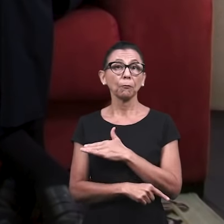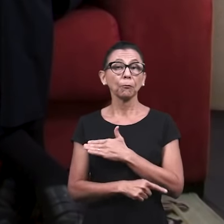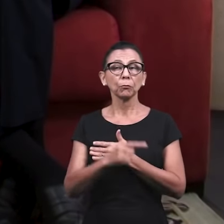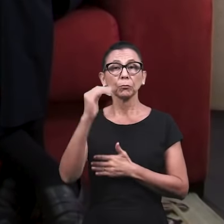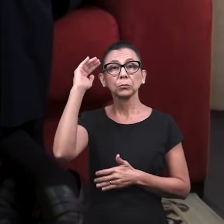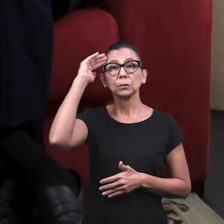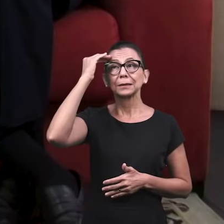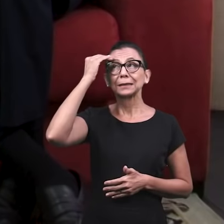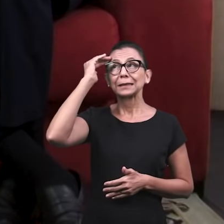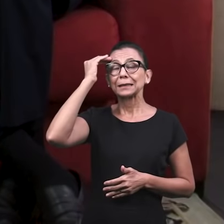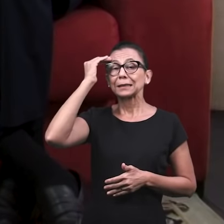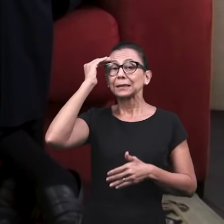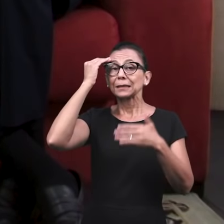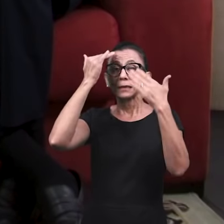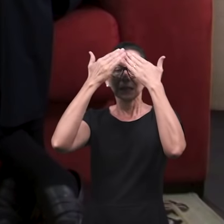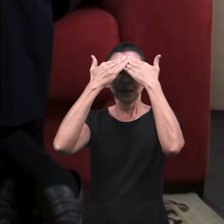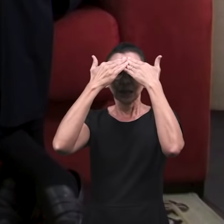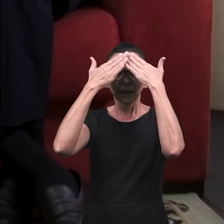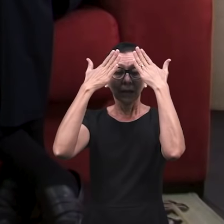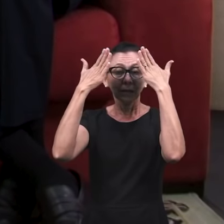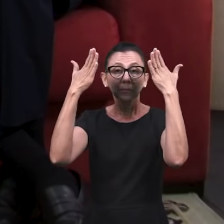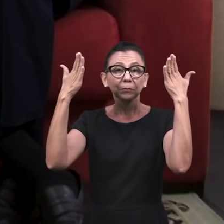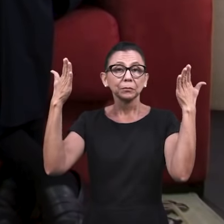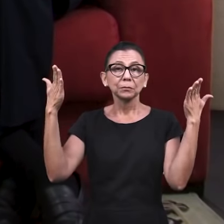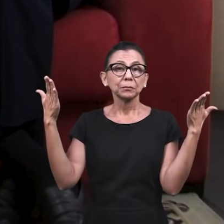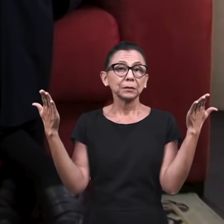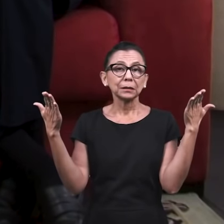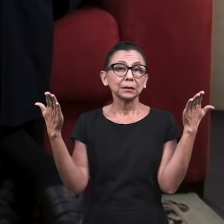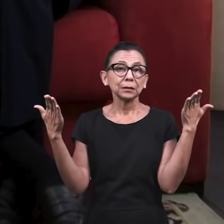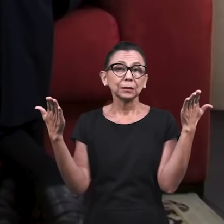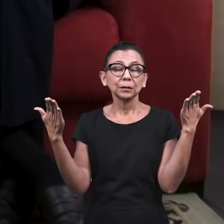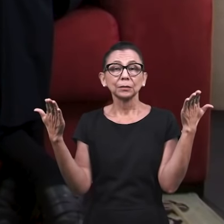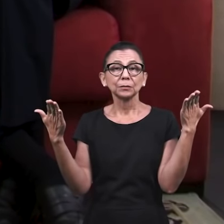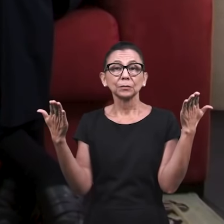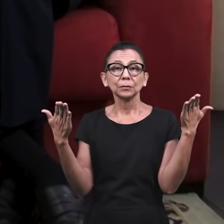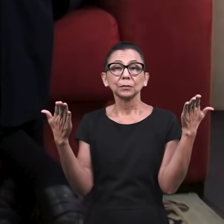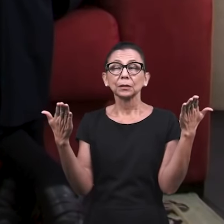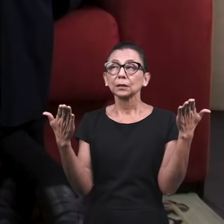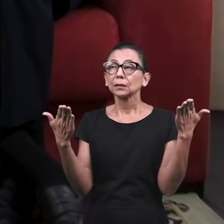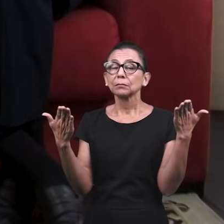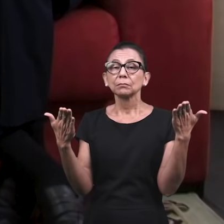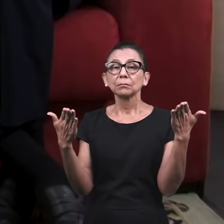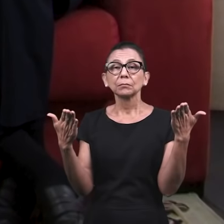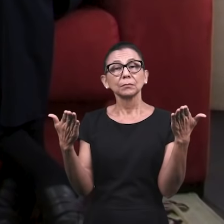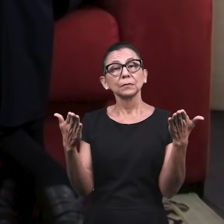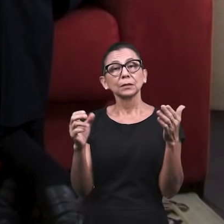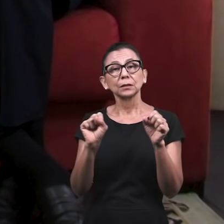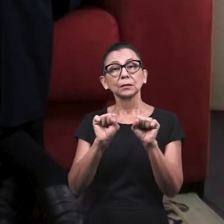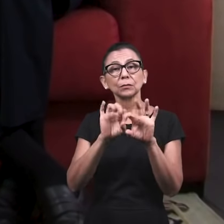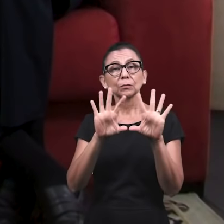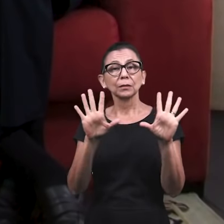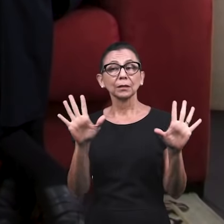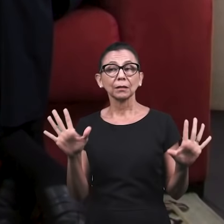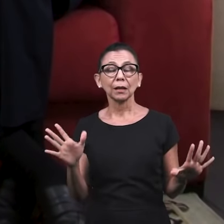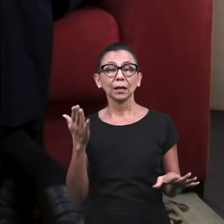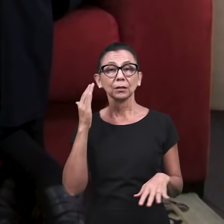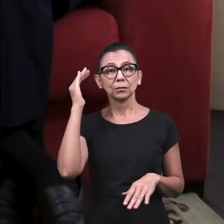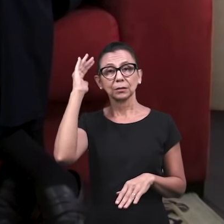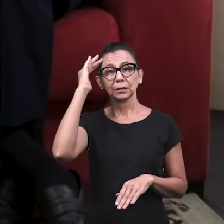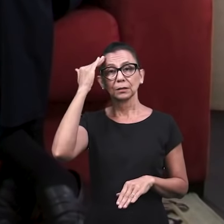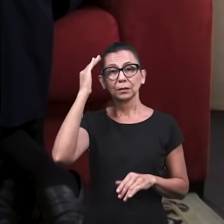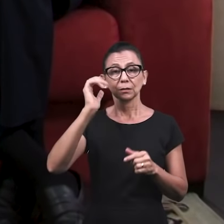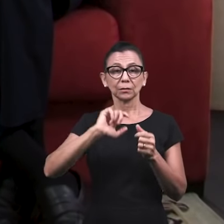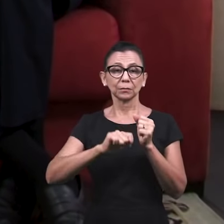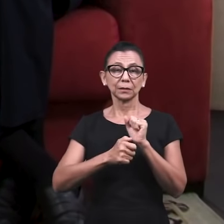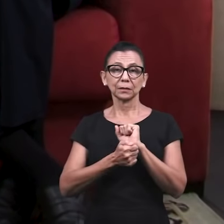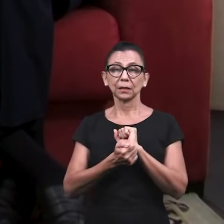de entendimento, abre para nós uma visão tão abrangente dos mistérios de Deus para esta